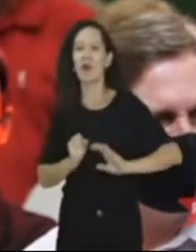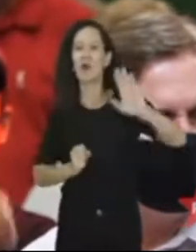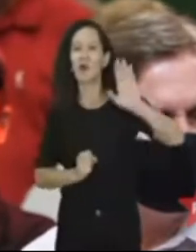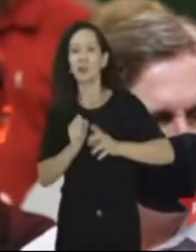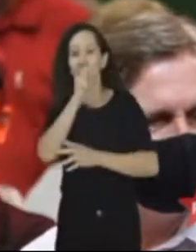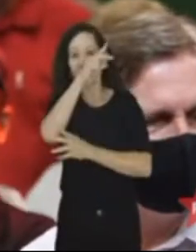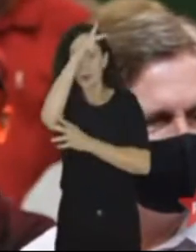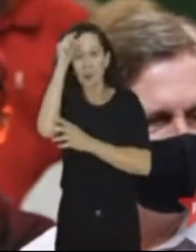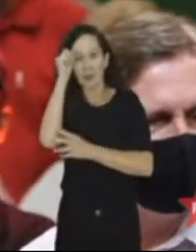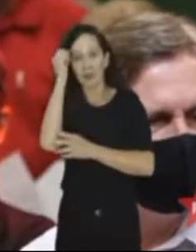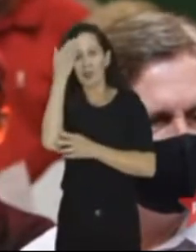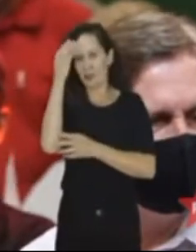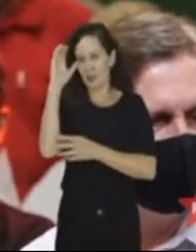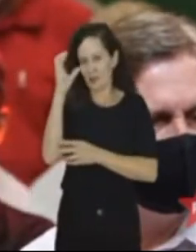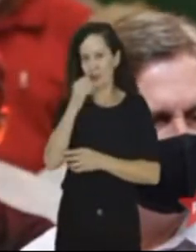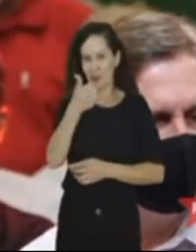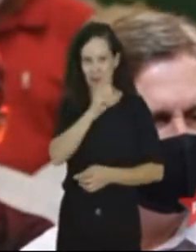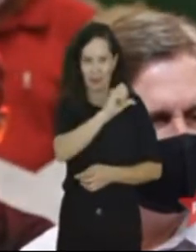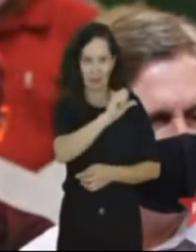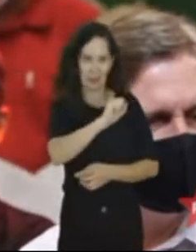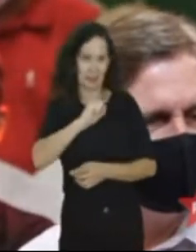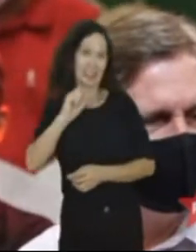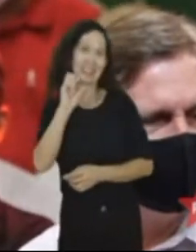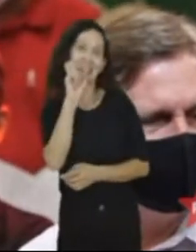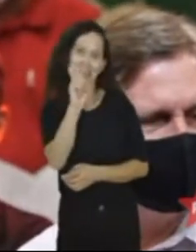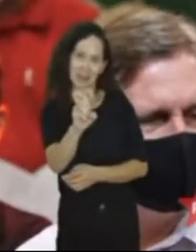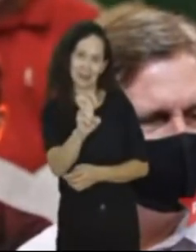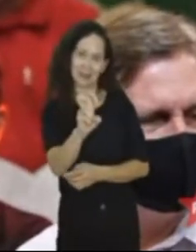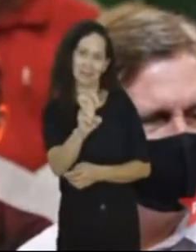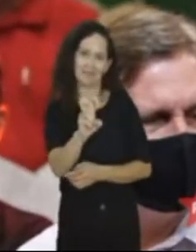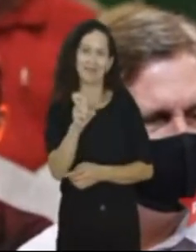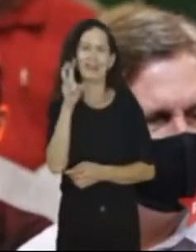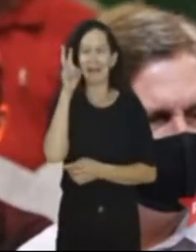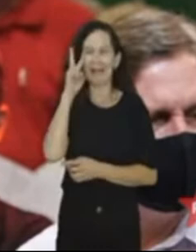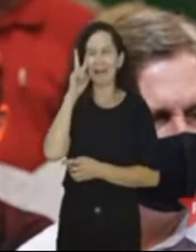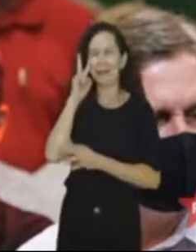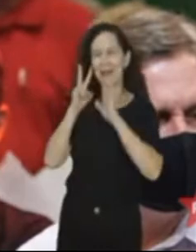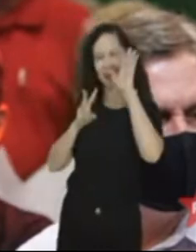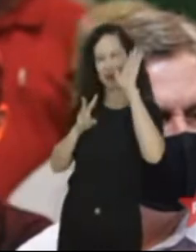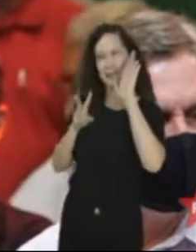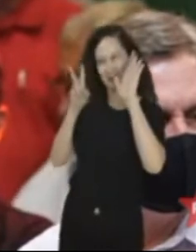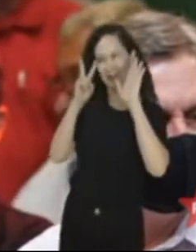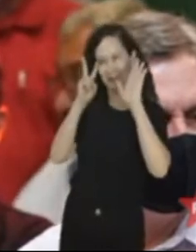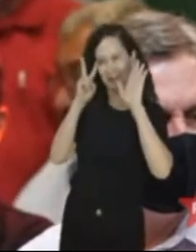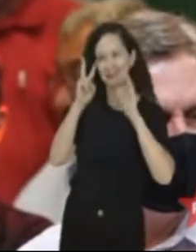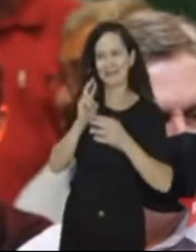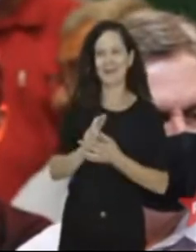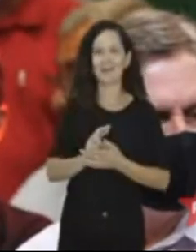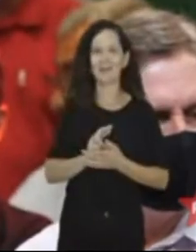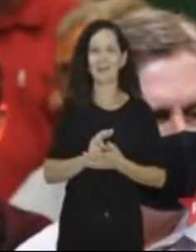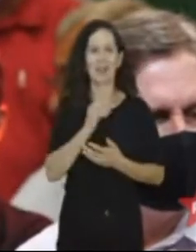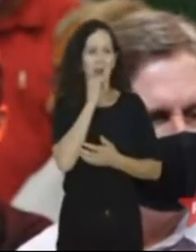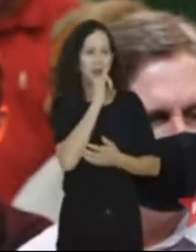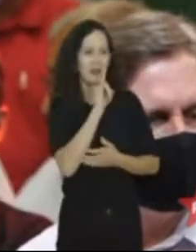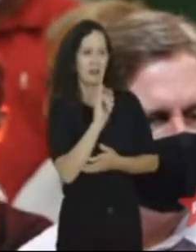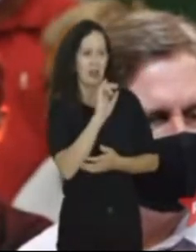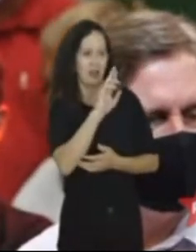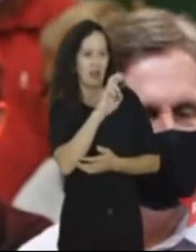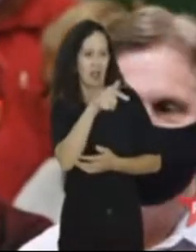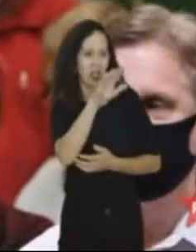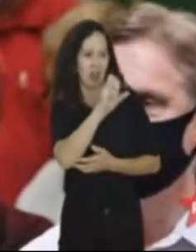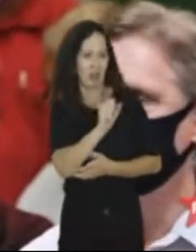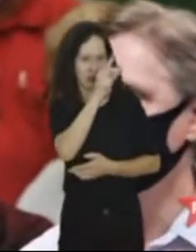em 1985. Você lembra daquela campanha, não é, Requião? Ninguém dizia que o Requião seria prefeito de